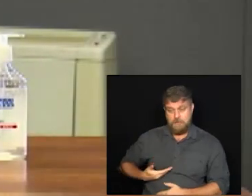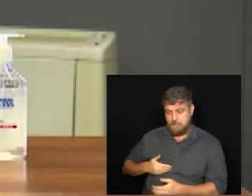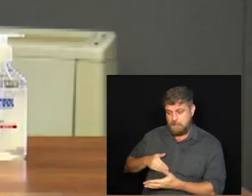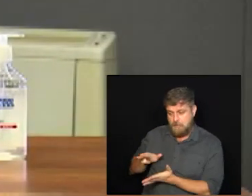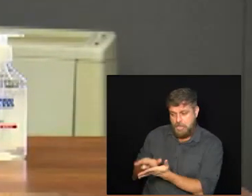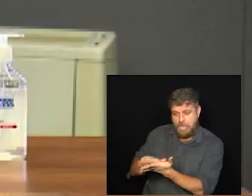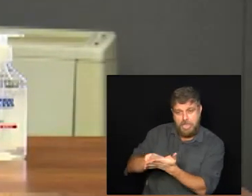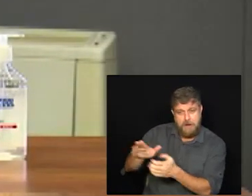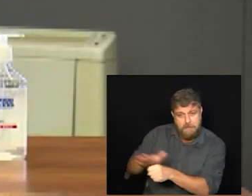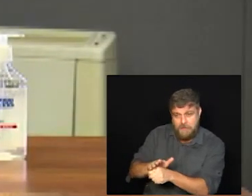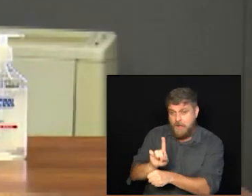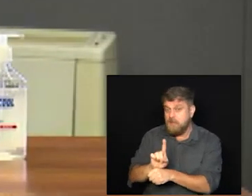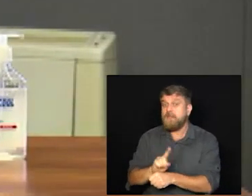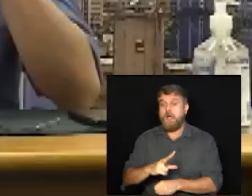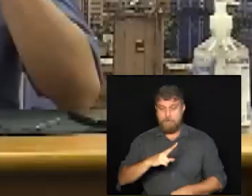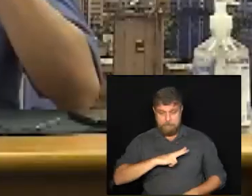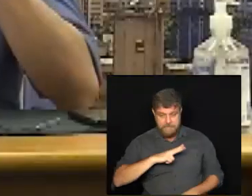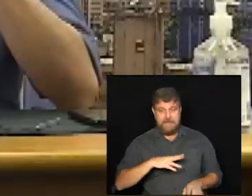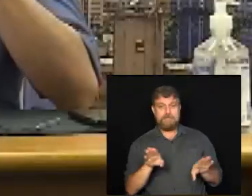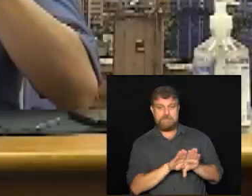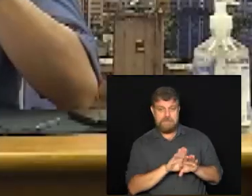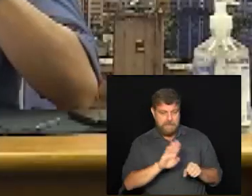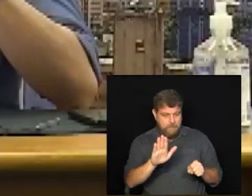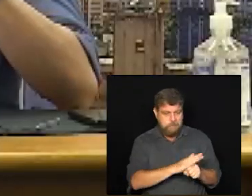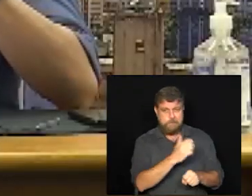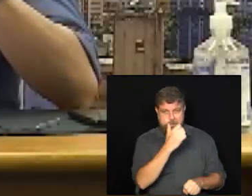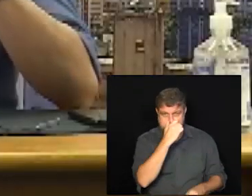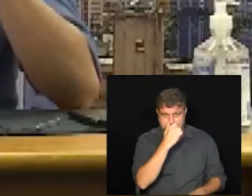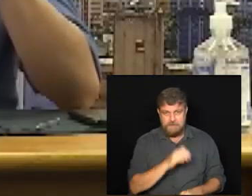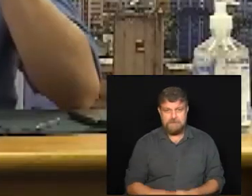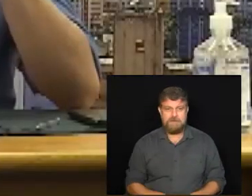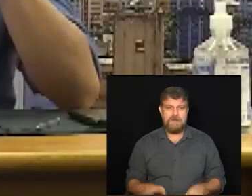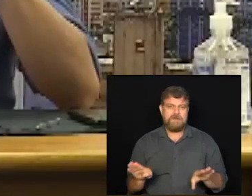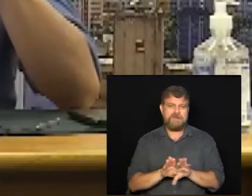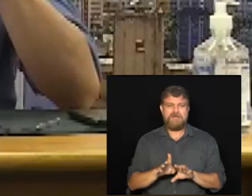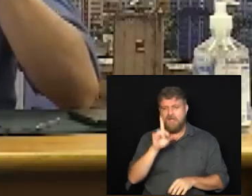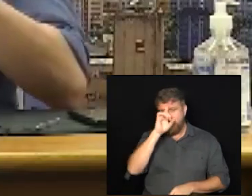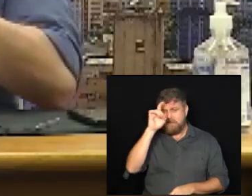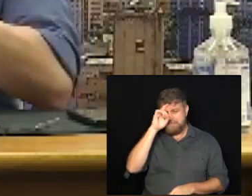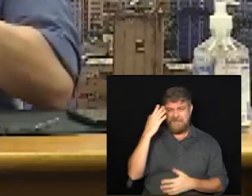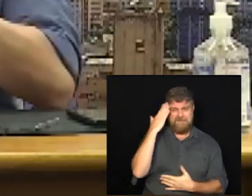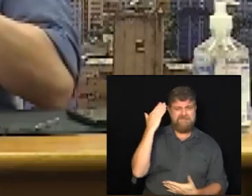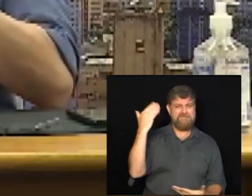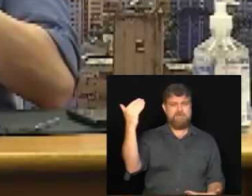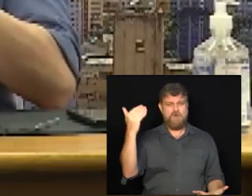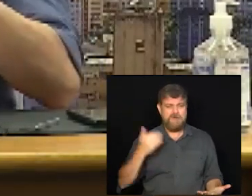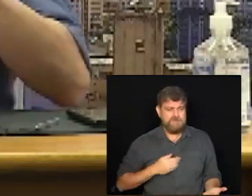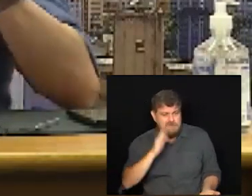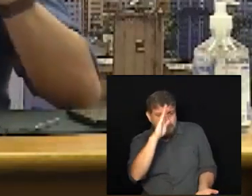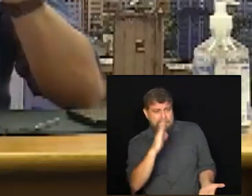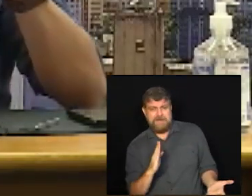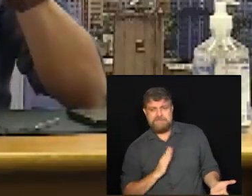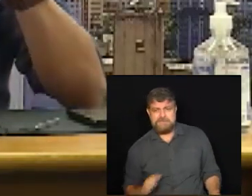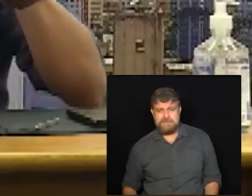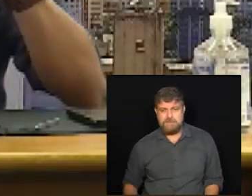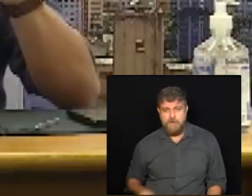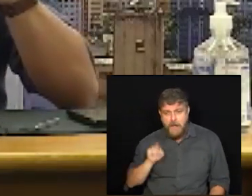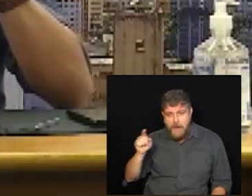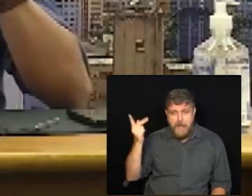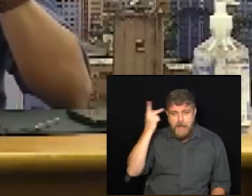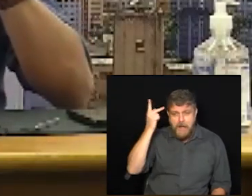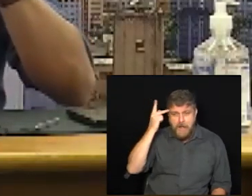é. É preciso colocar, o Albert, vamos falar dos hospitais os mais conhecidos do Brasil. O Albert Einstein e